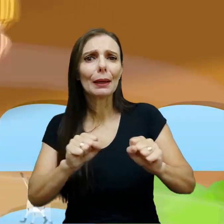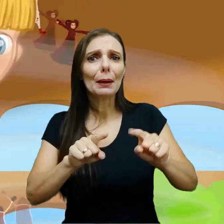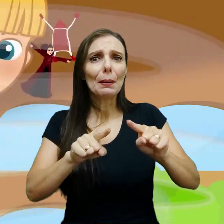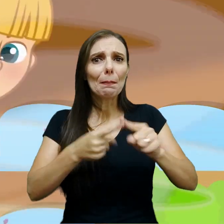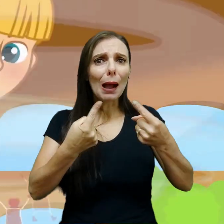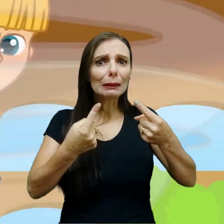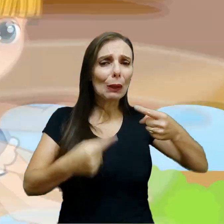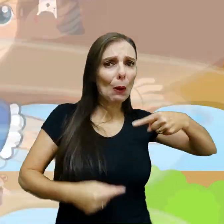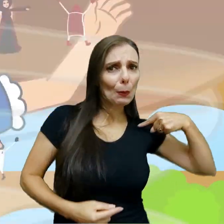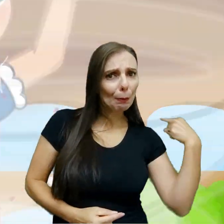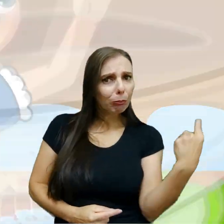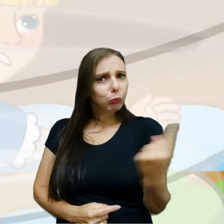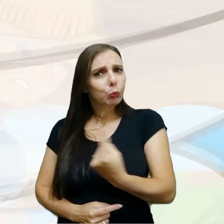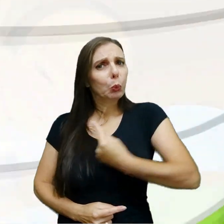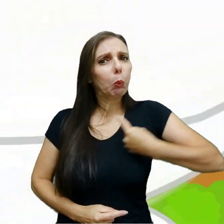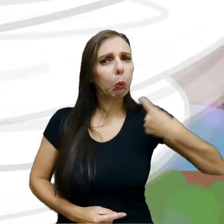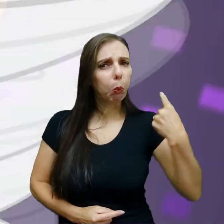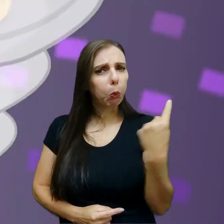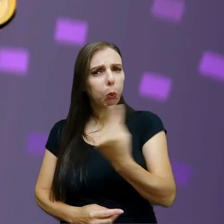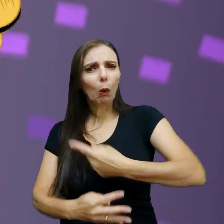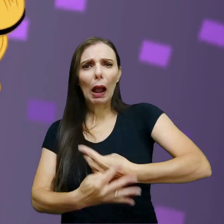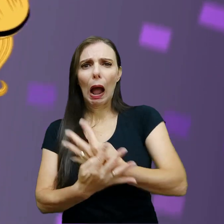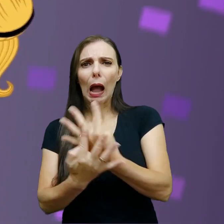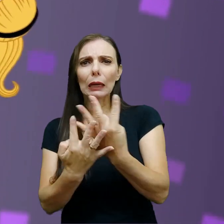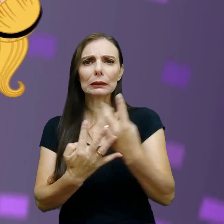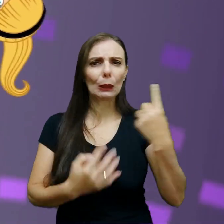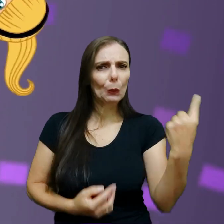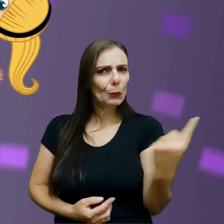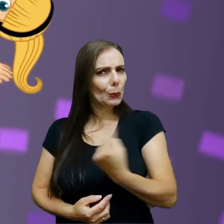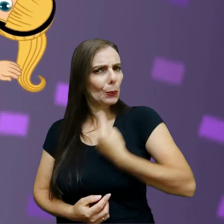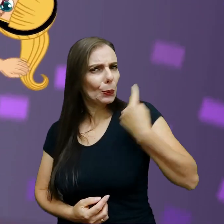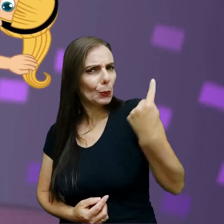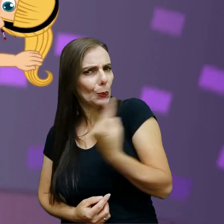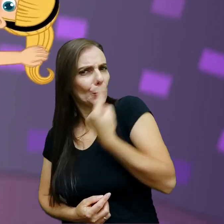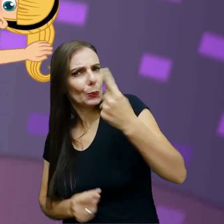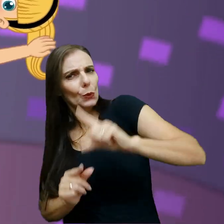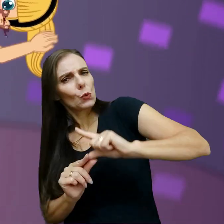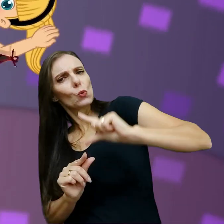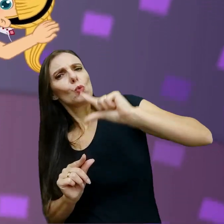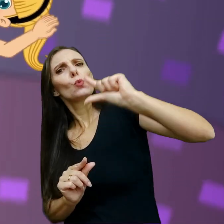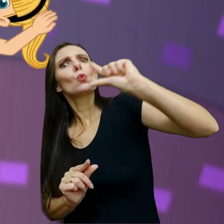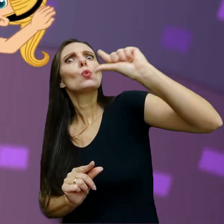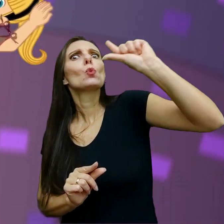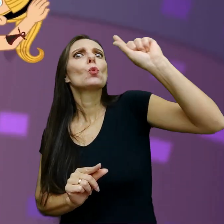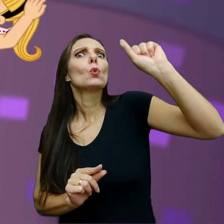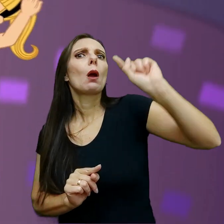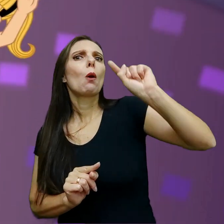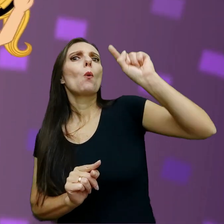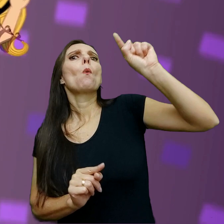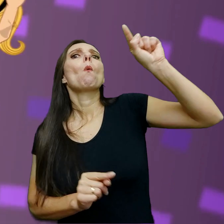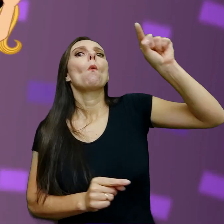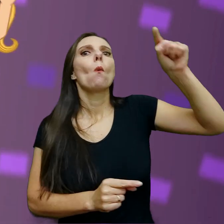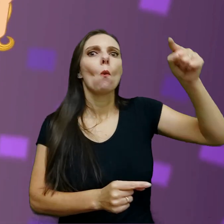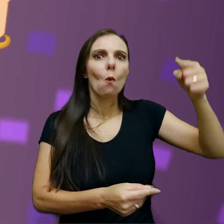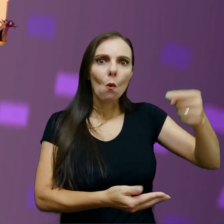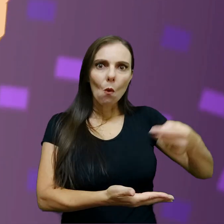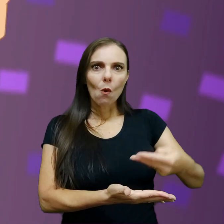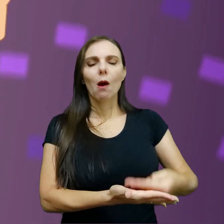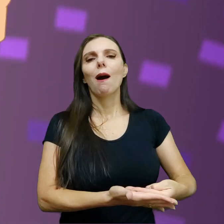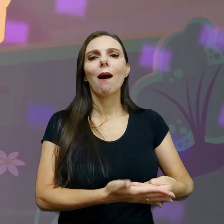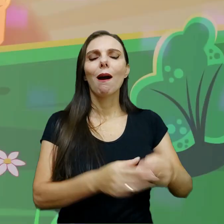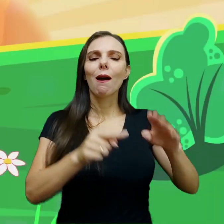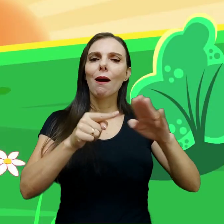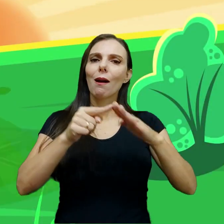havia um grande turbilhão de cartas ao redor dela, sugando-o para dentro e voando para cima. E finalmente,